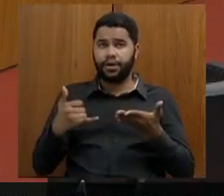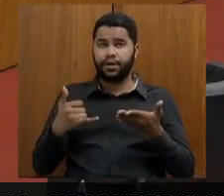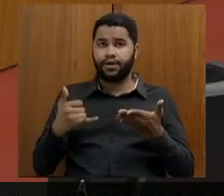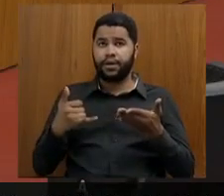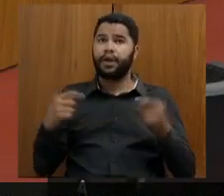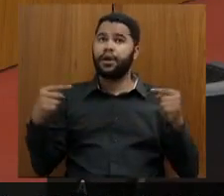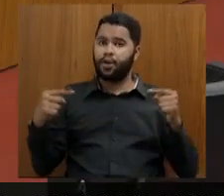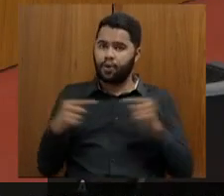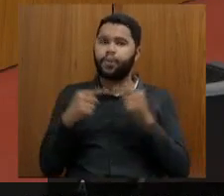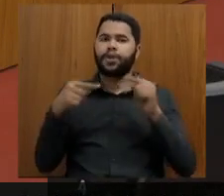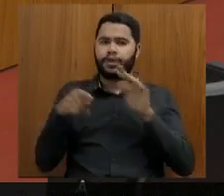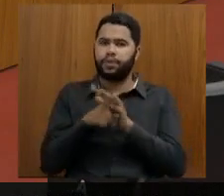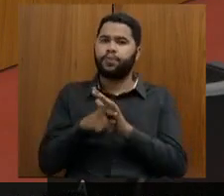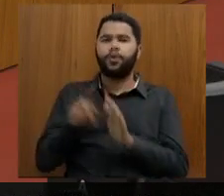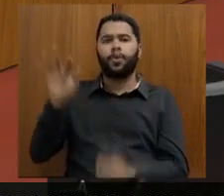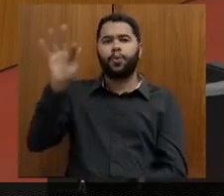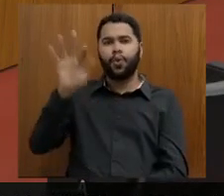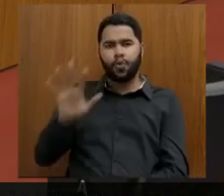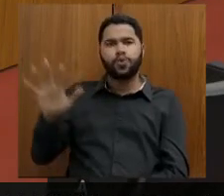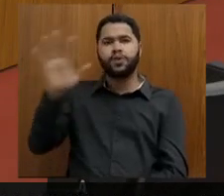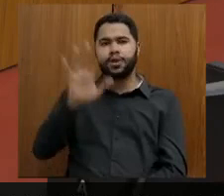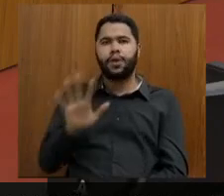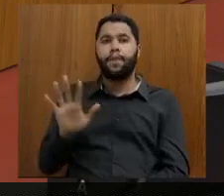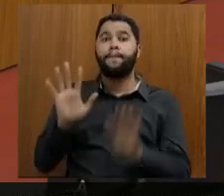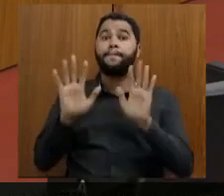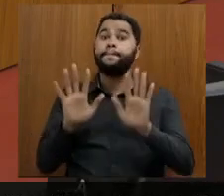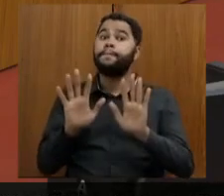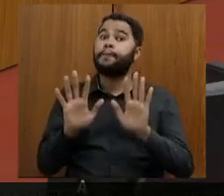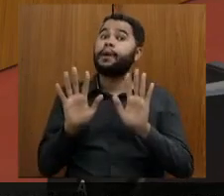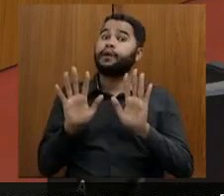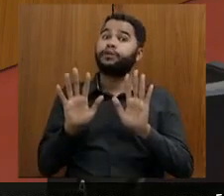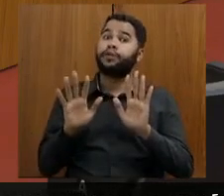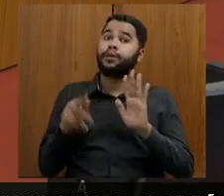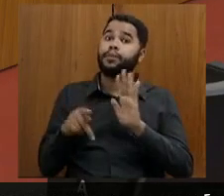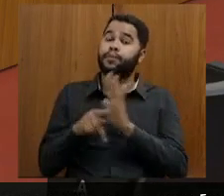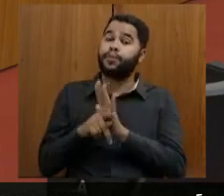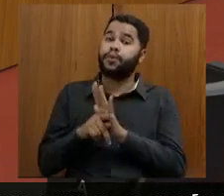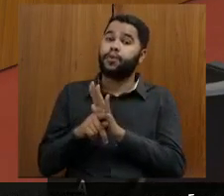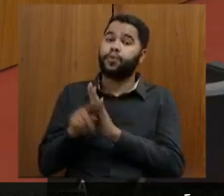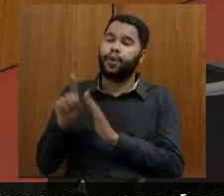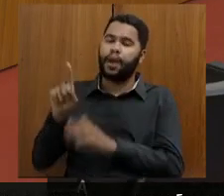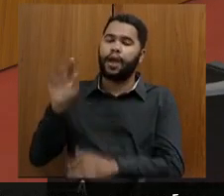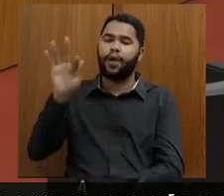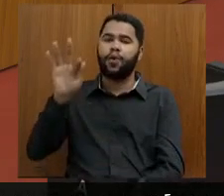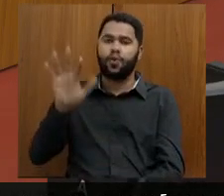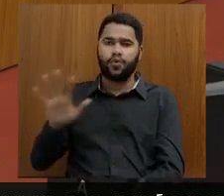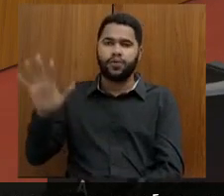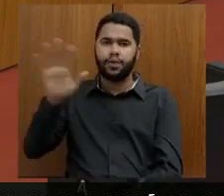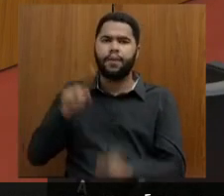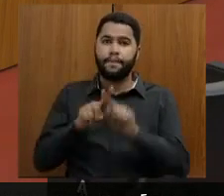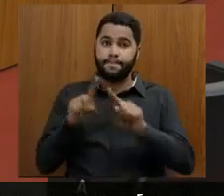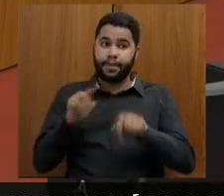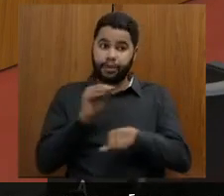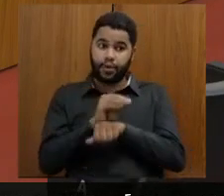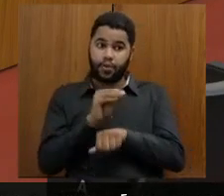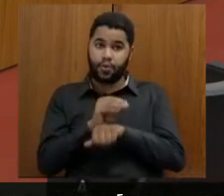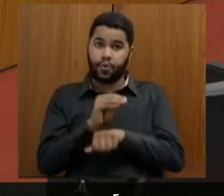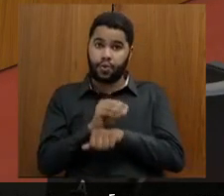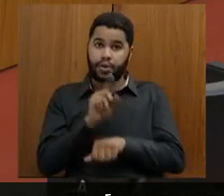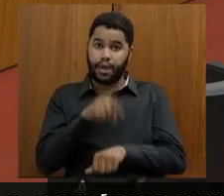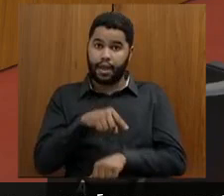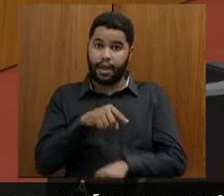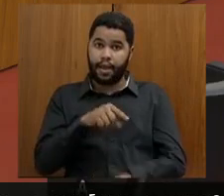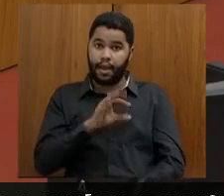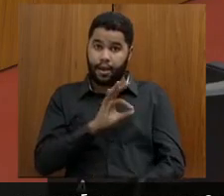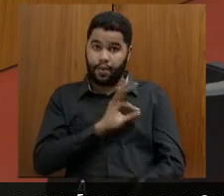de drogas é de competência originária da União Pois é de mais a repressão é de competência originária da União mas que inclui a polícia militar que